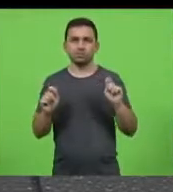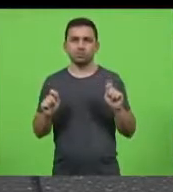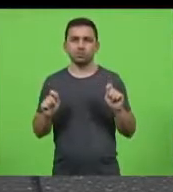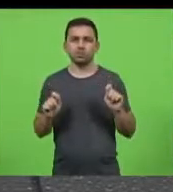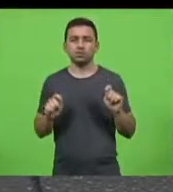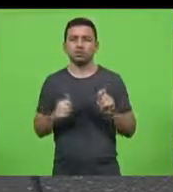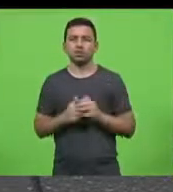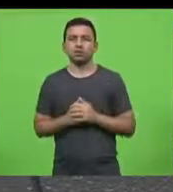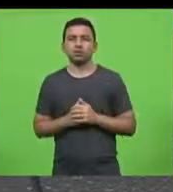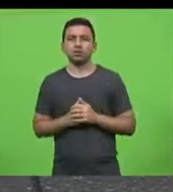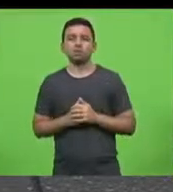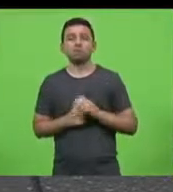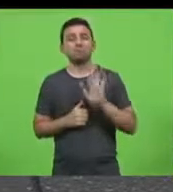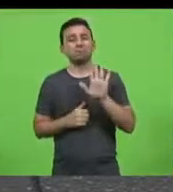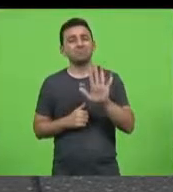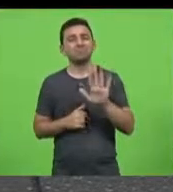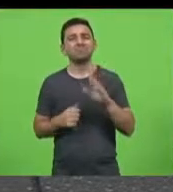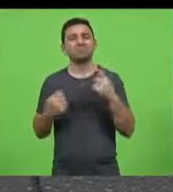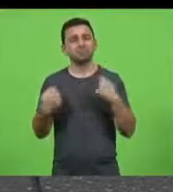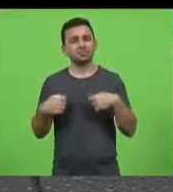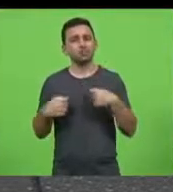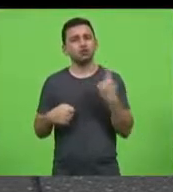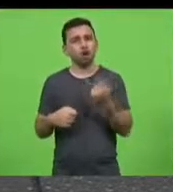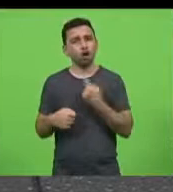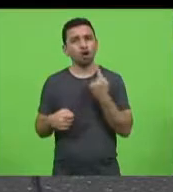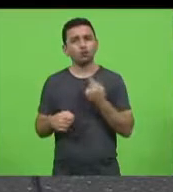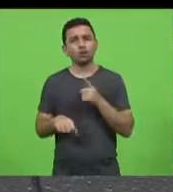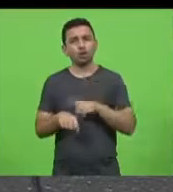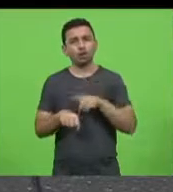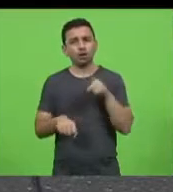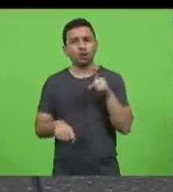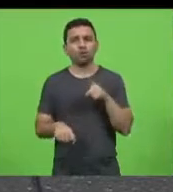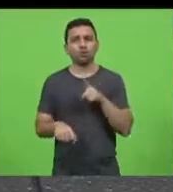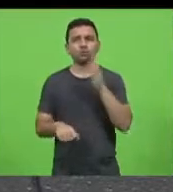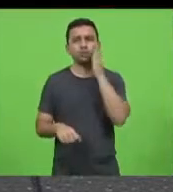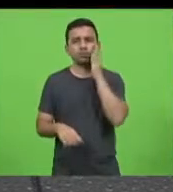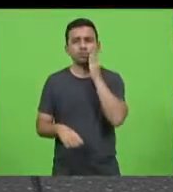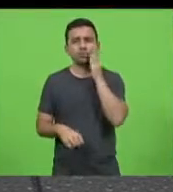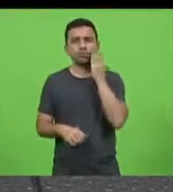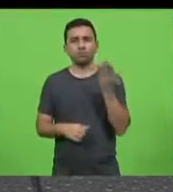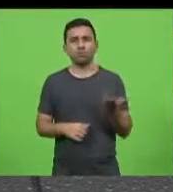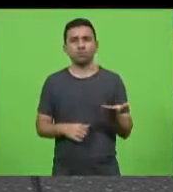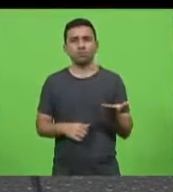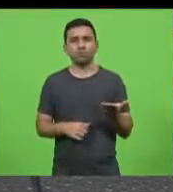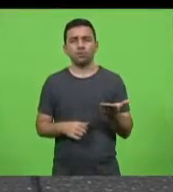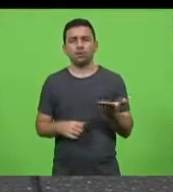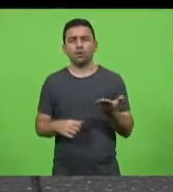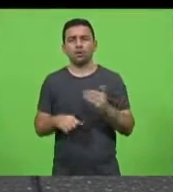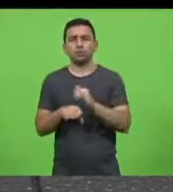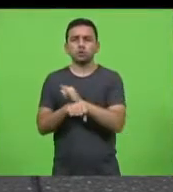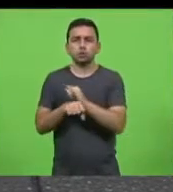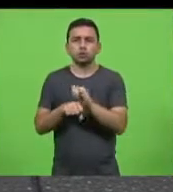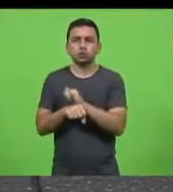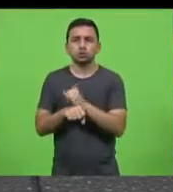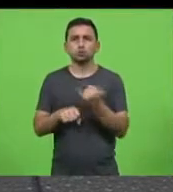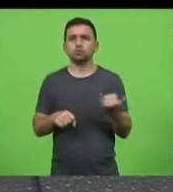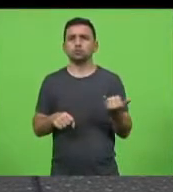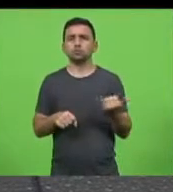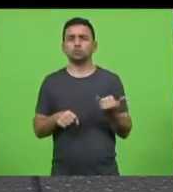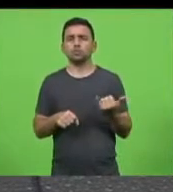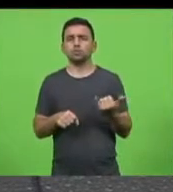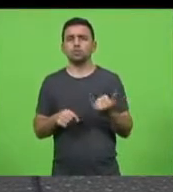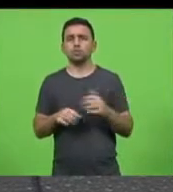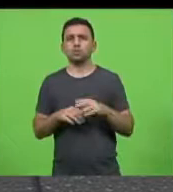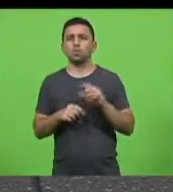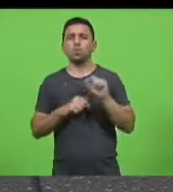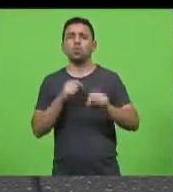mas que possamos saber os critérios objetivos, os critérios